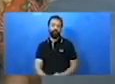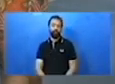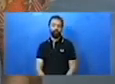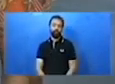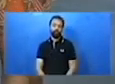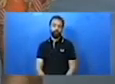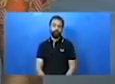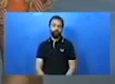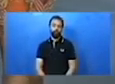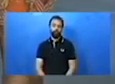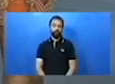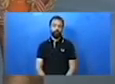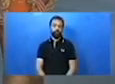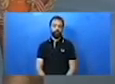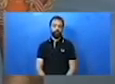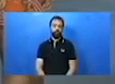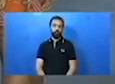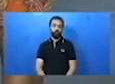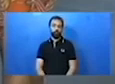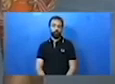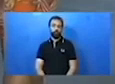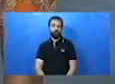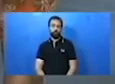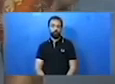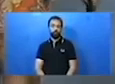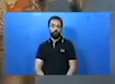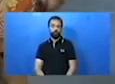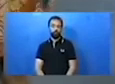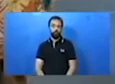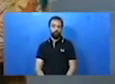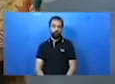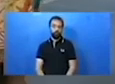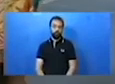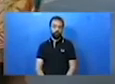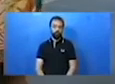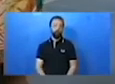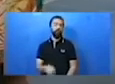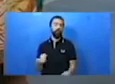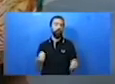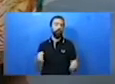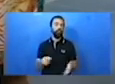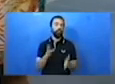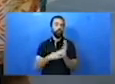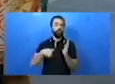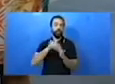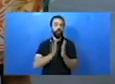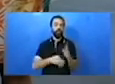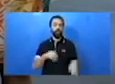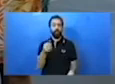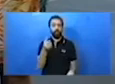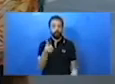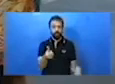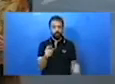Os 6 quadradinhos, eles podem estar juntos ou separados. Eu tenho que pintar 6, que é 1/4 do